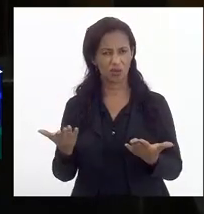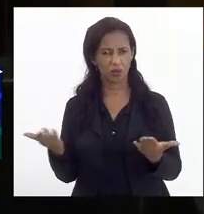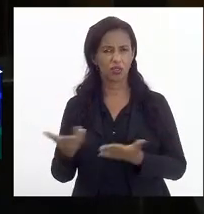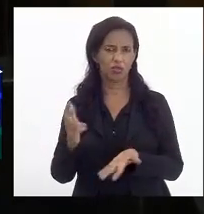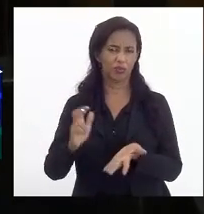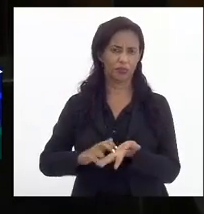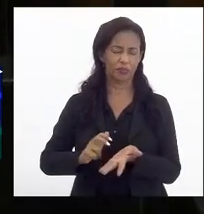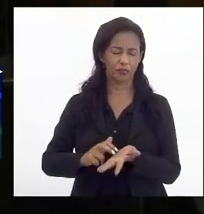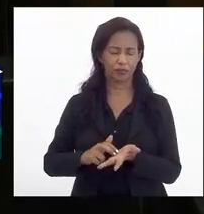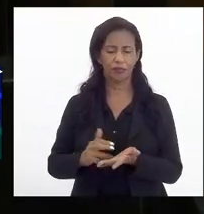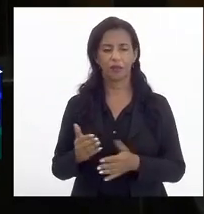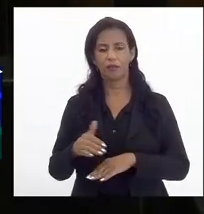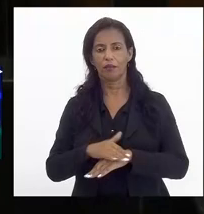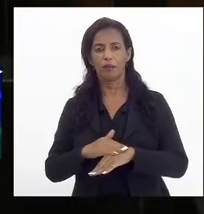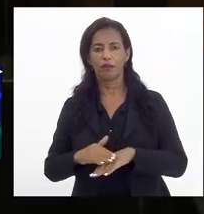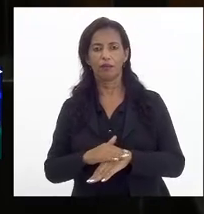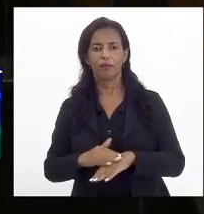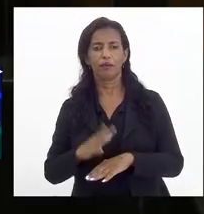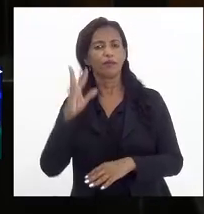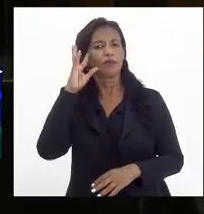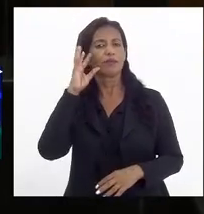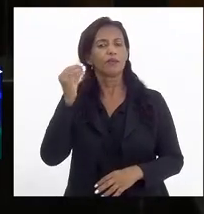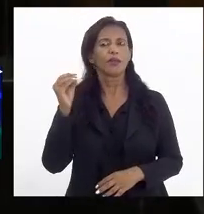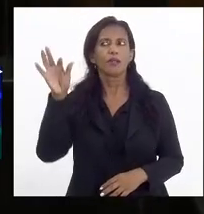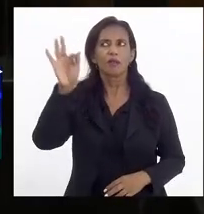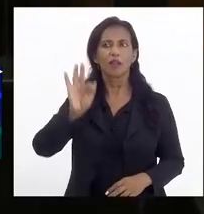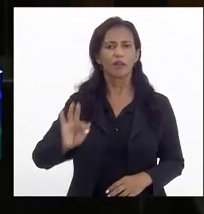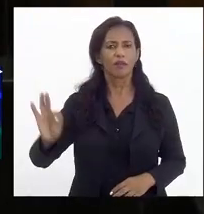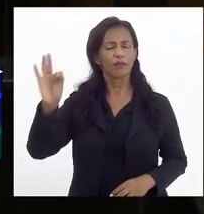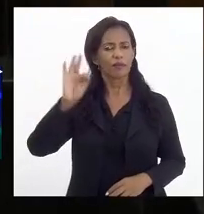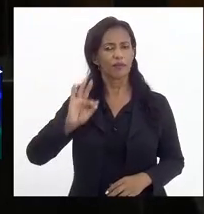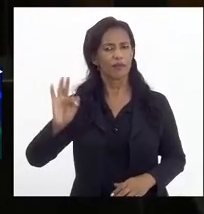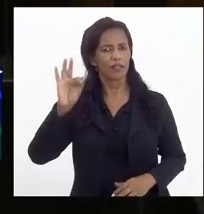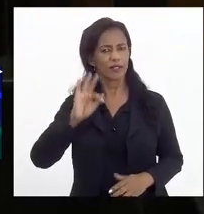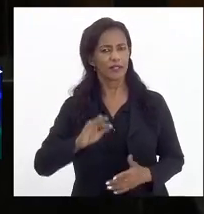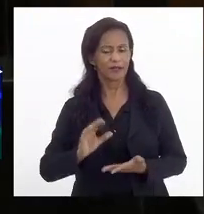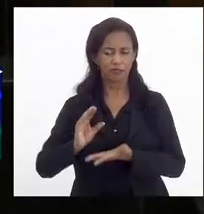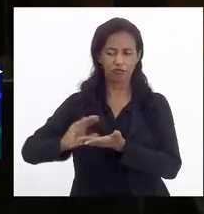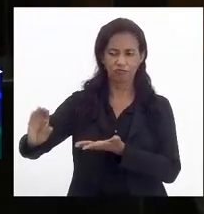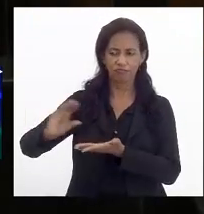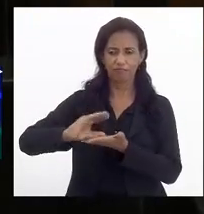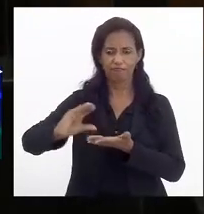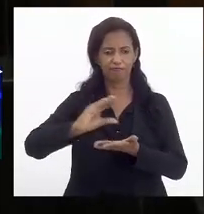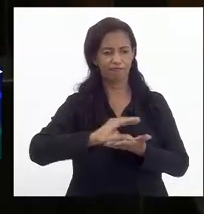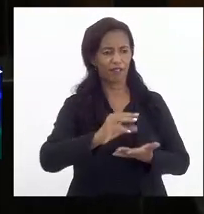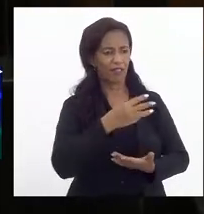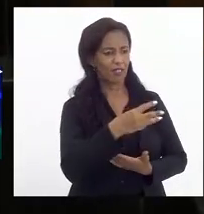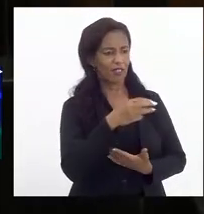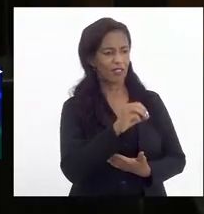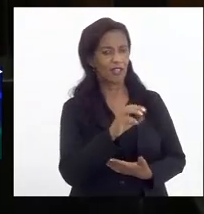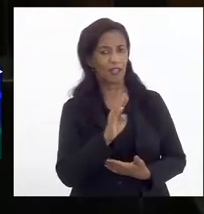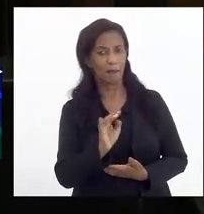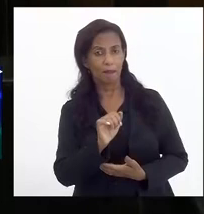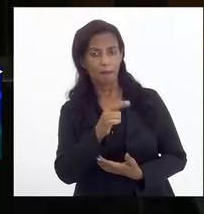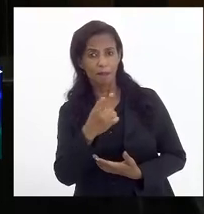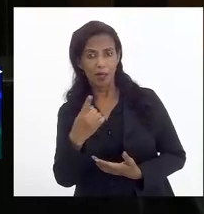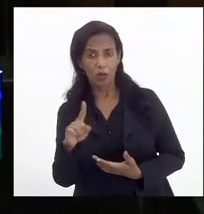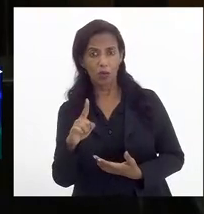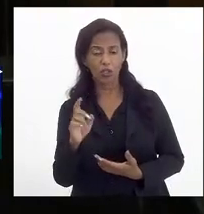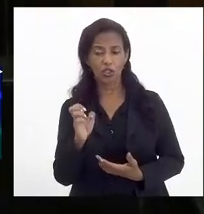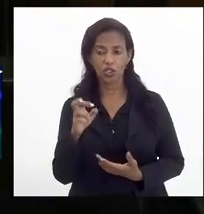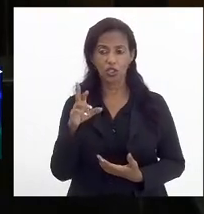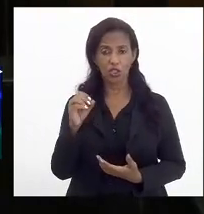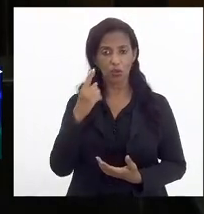é repercutir a decisão da França é de investir 30 bilhões de anos eu fui checar